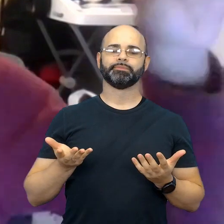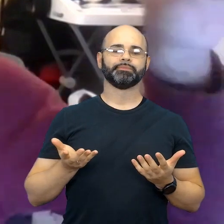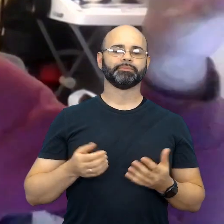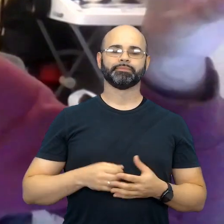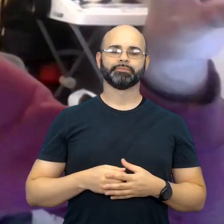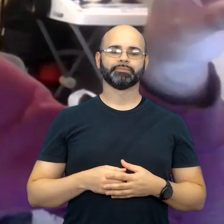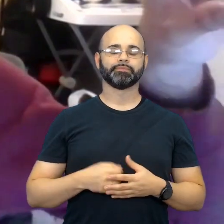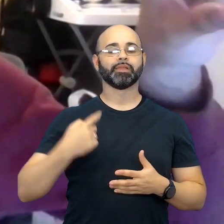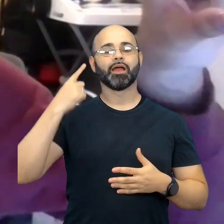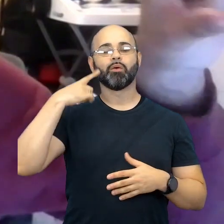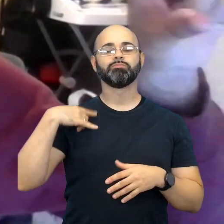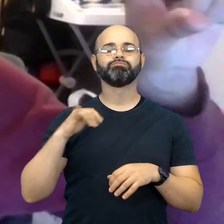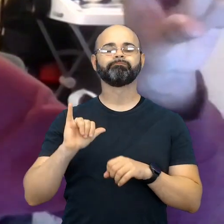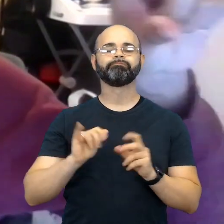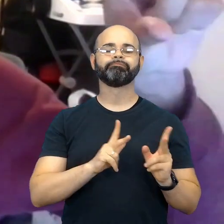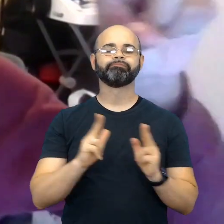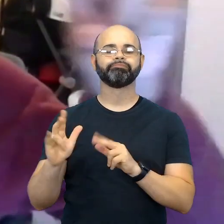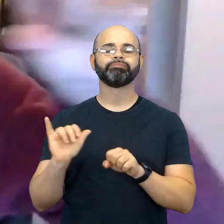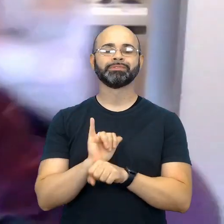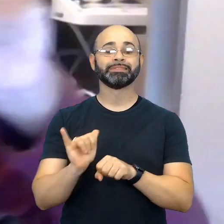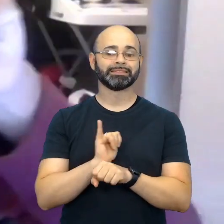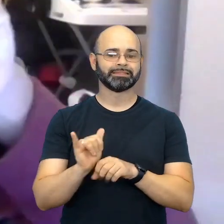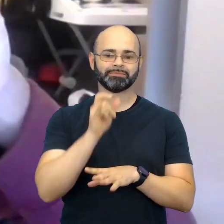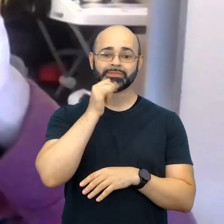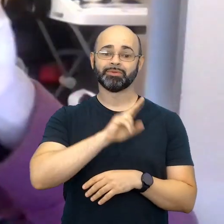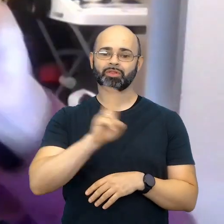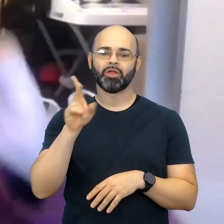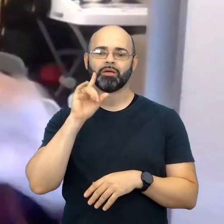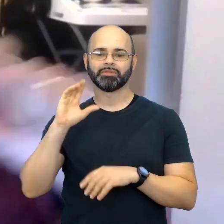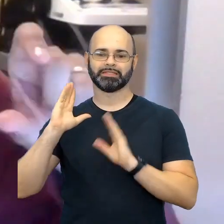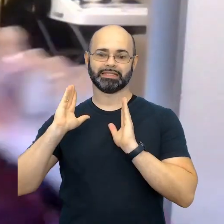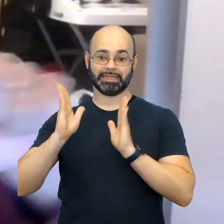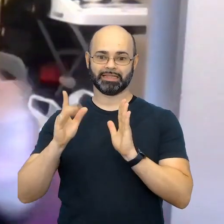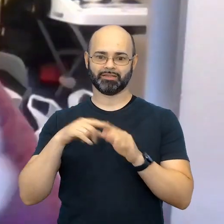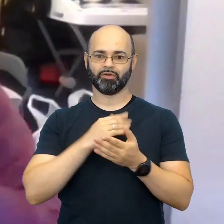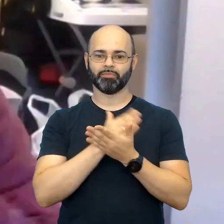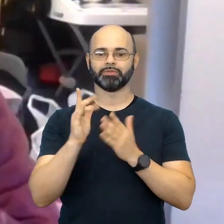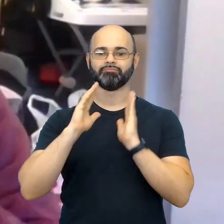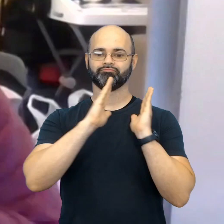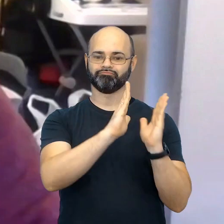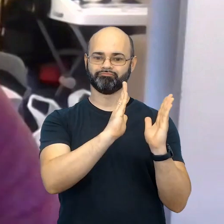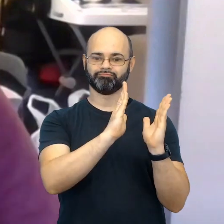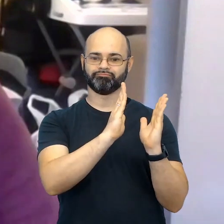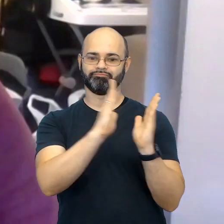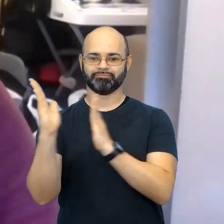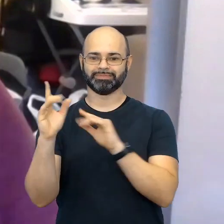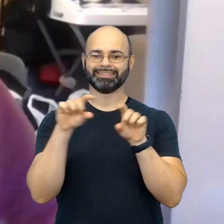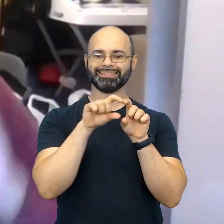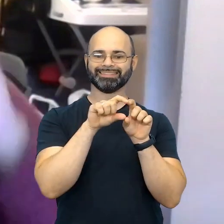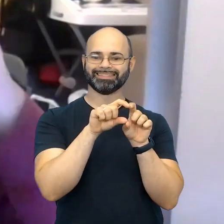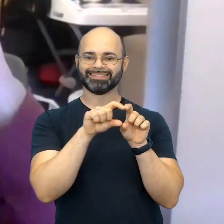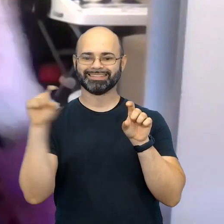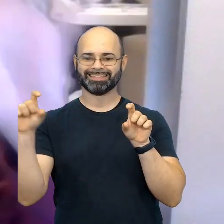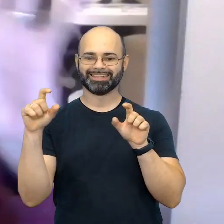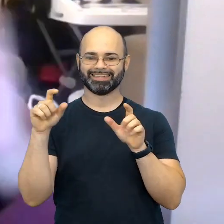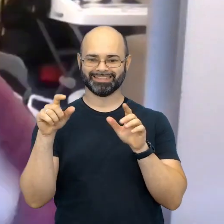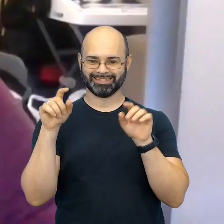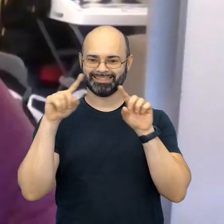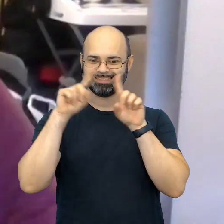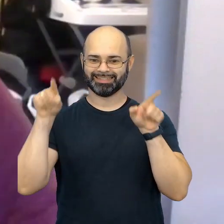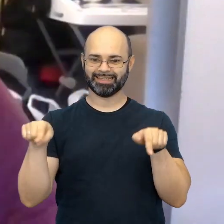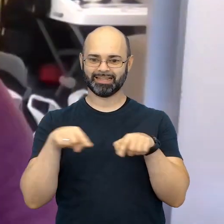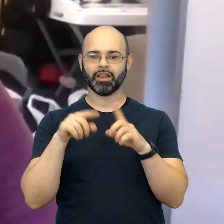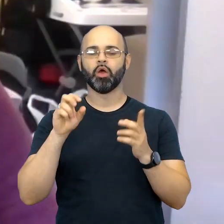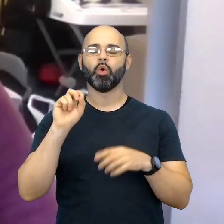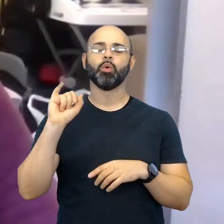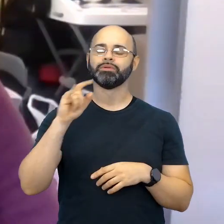uma edição no vídeo que o nome vem daqui para cá na tela. Ele faz aquele deslizar na barrinha, por exemplo. Sim. Ou que vai pipocar uma